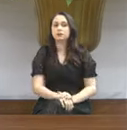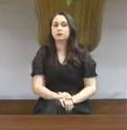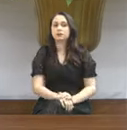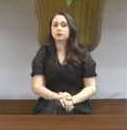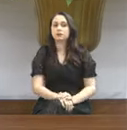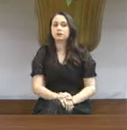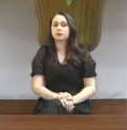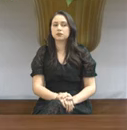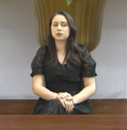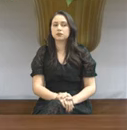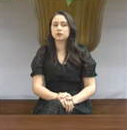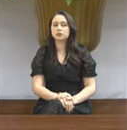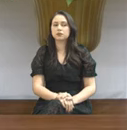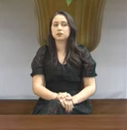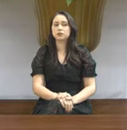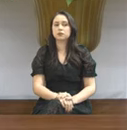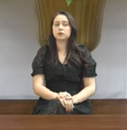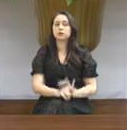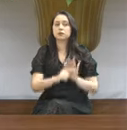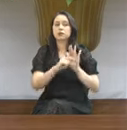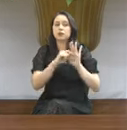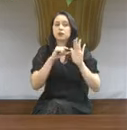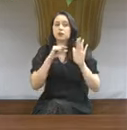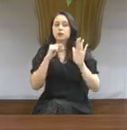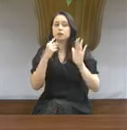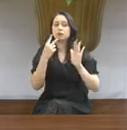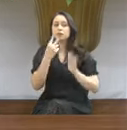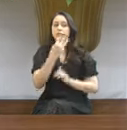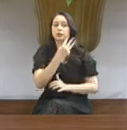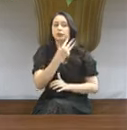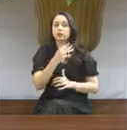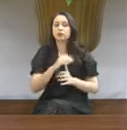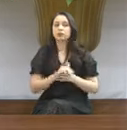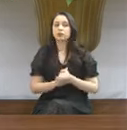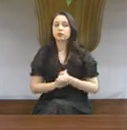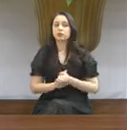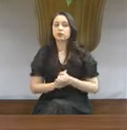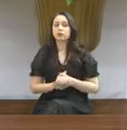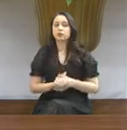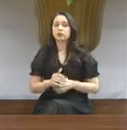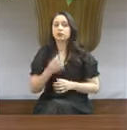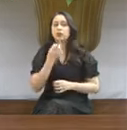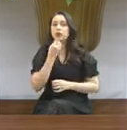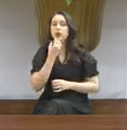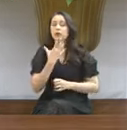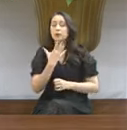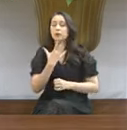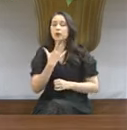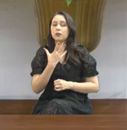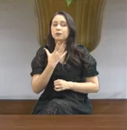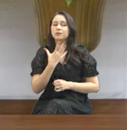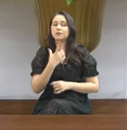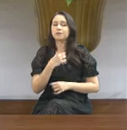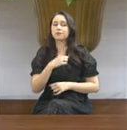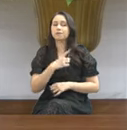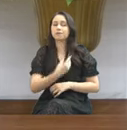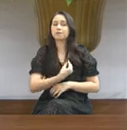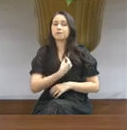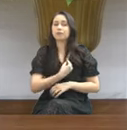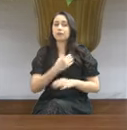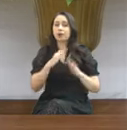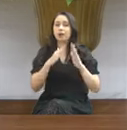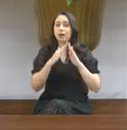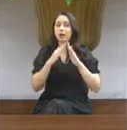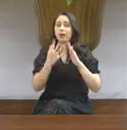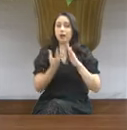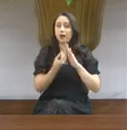E vamos ler o versículo de número 23. É muito bom estar na igreja onde nós